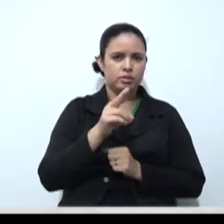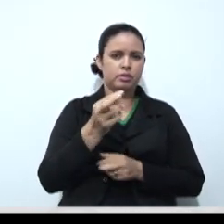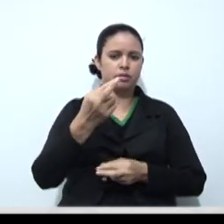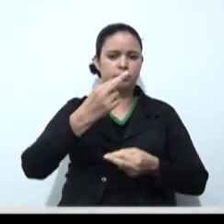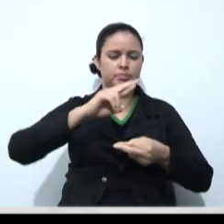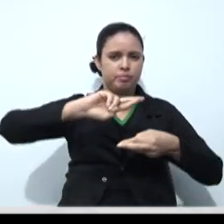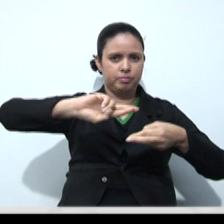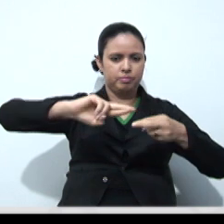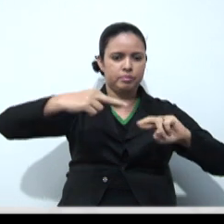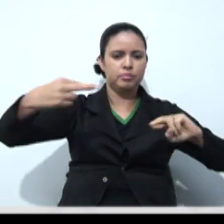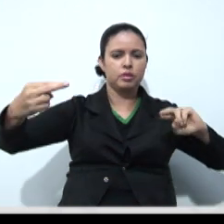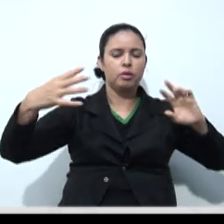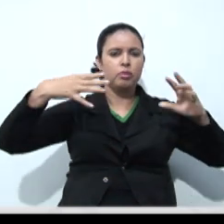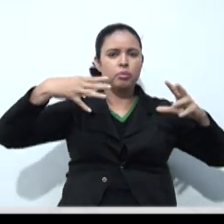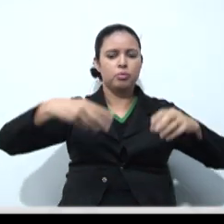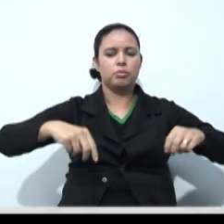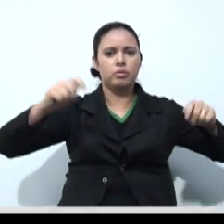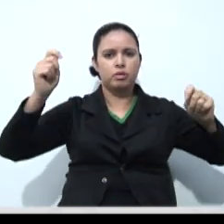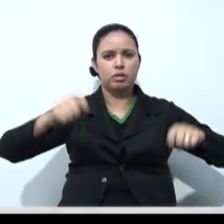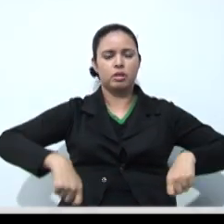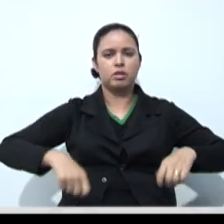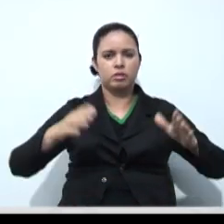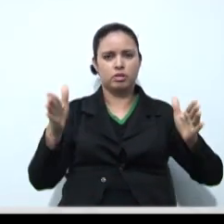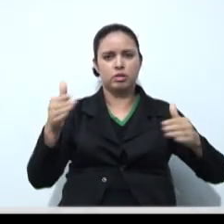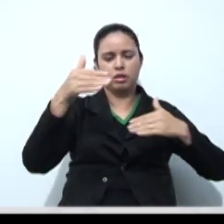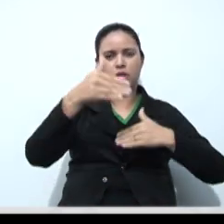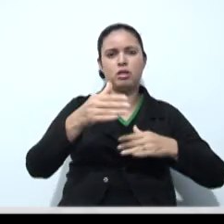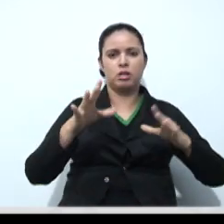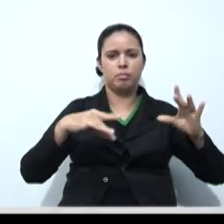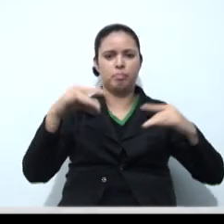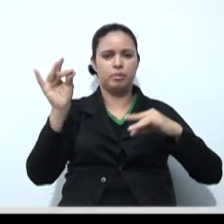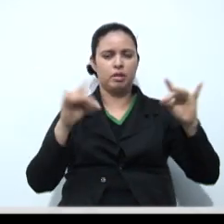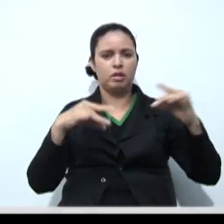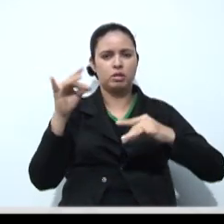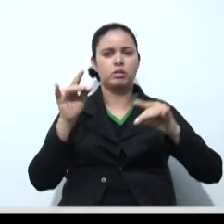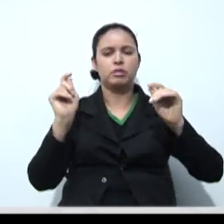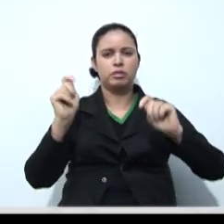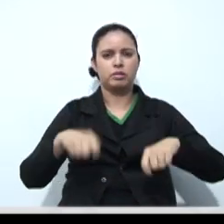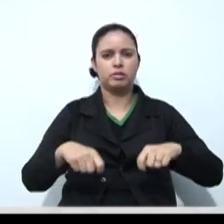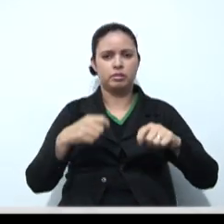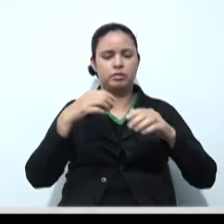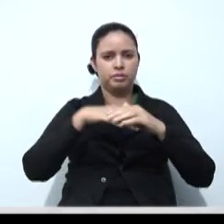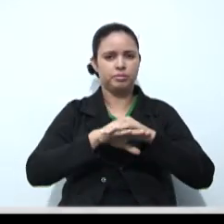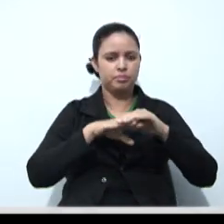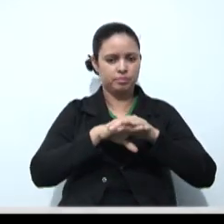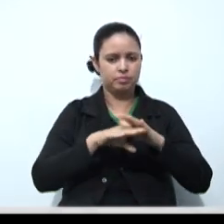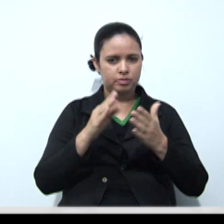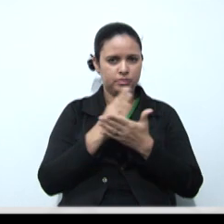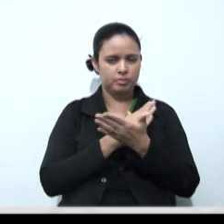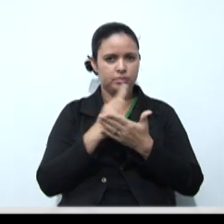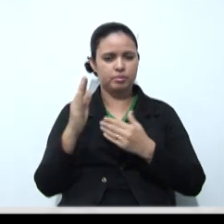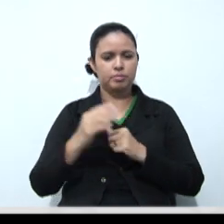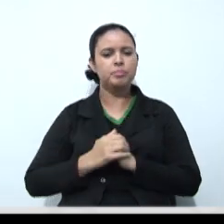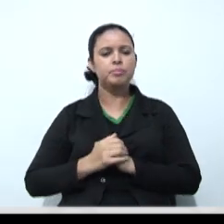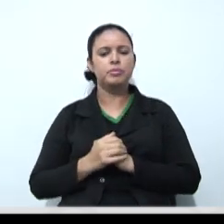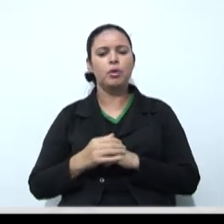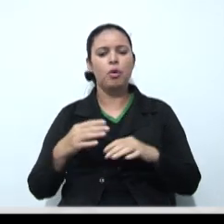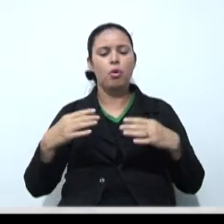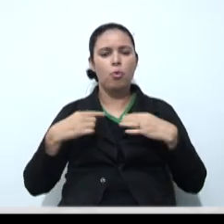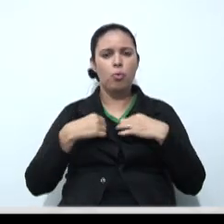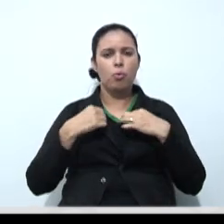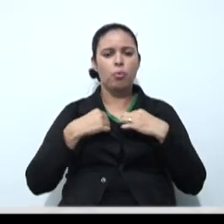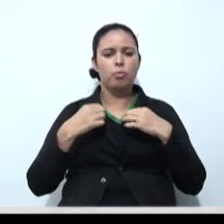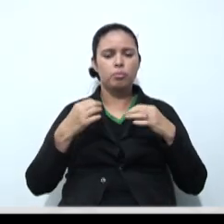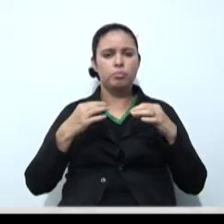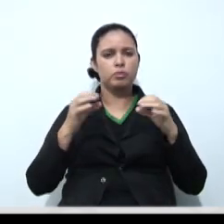reciclar tudo que for possível. Caixa, plástico, por exemplo, podem ser utilizados para acondicionar alguns objetos. Roupas que você não utiliza mais